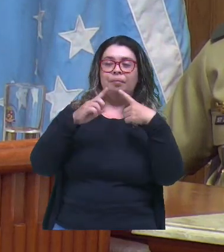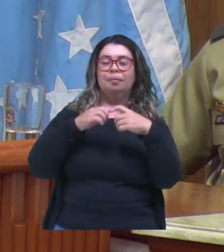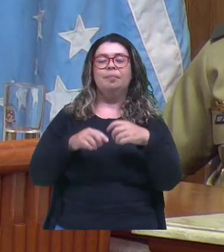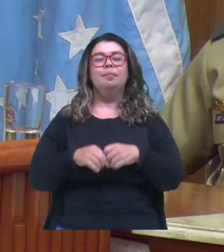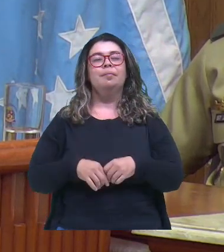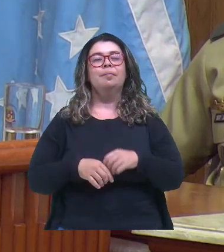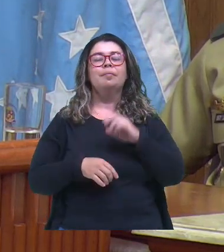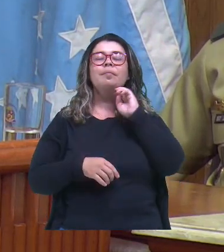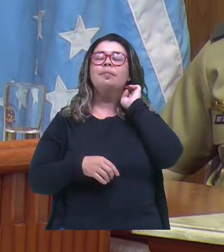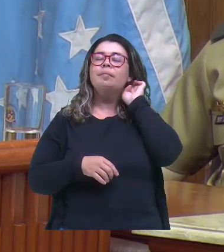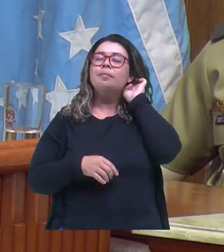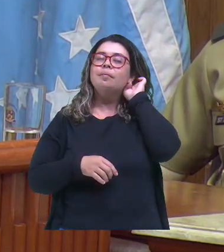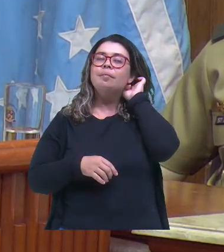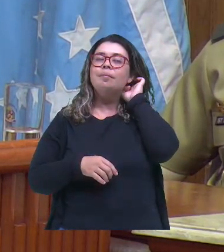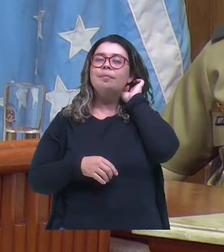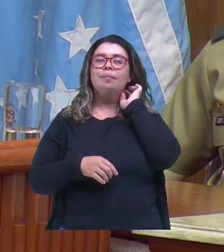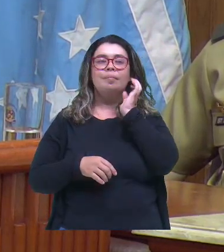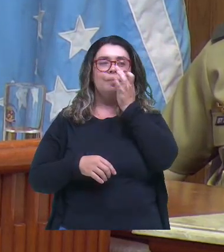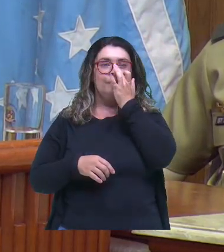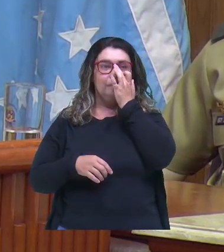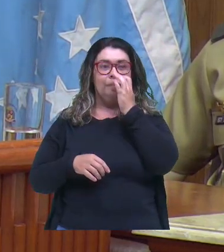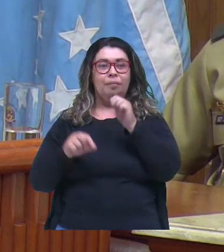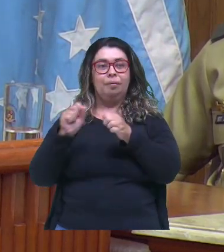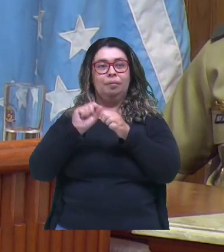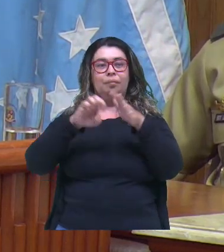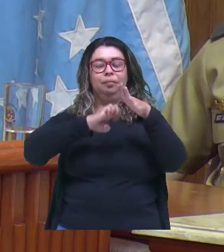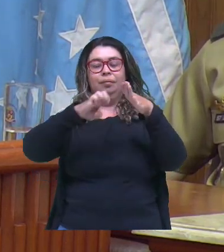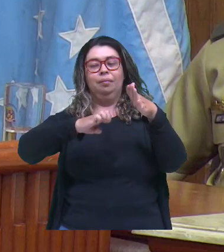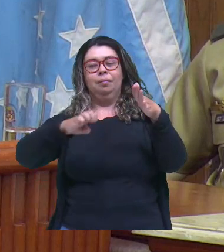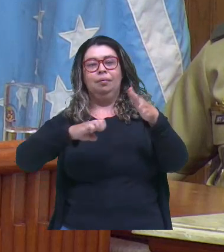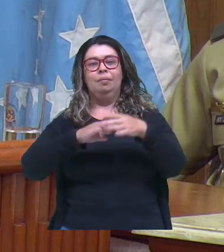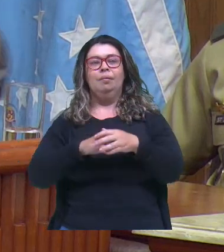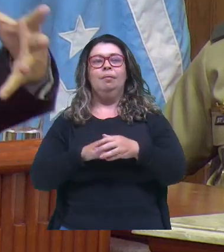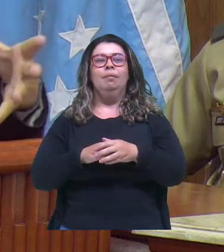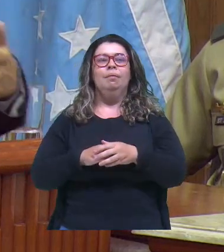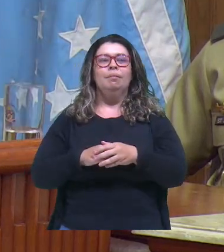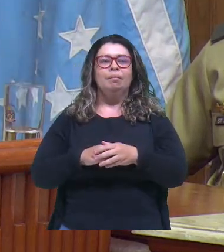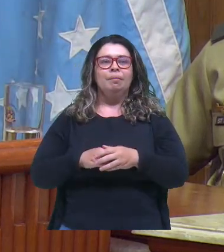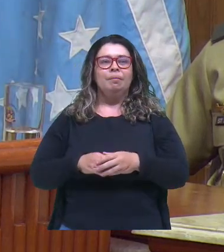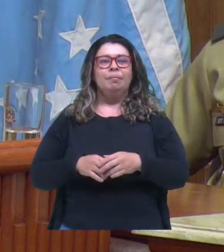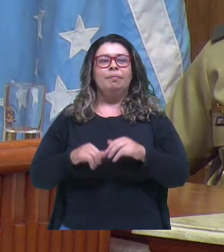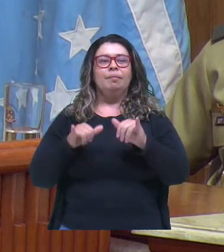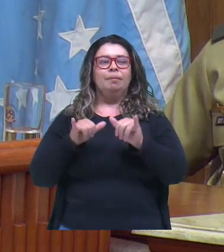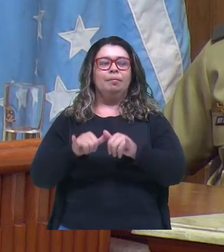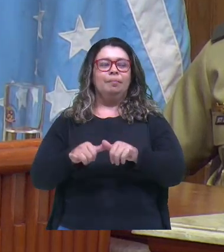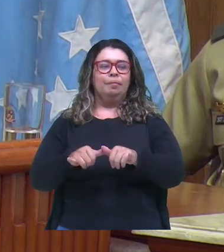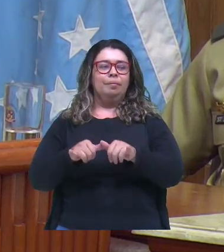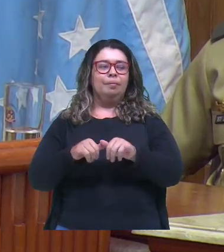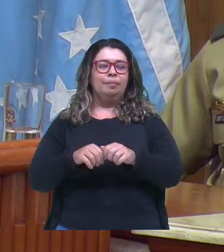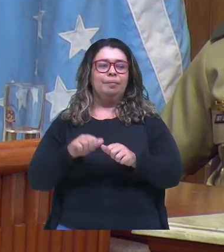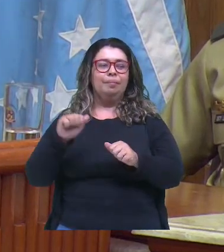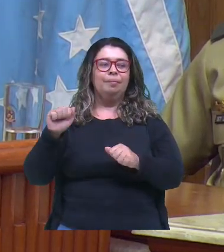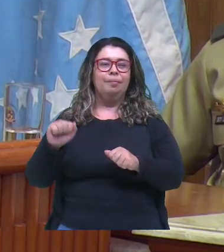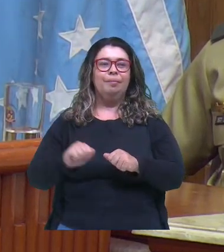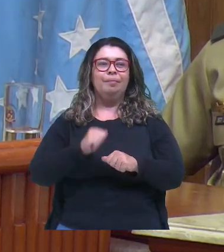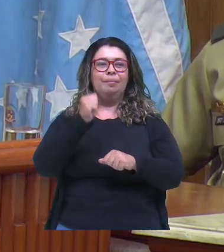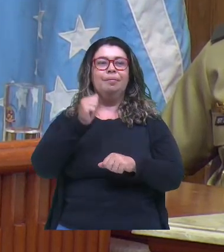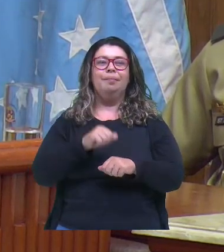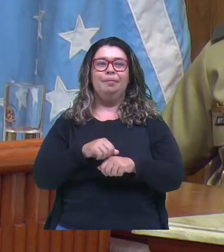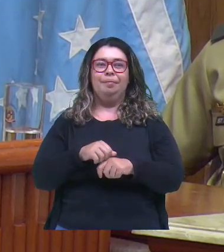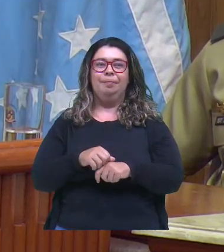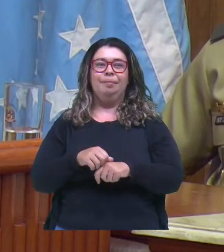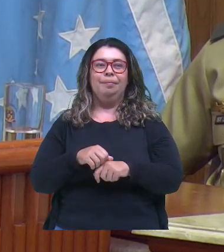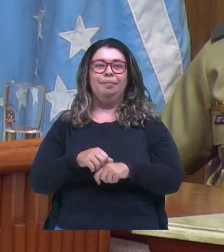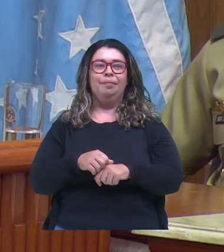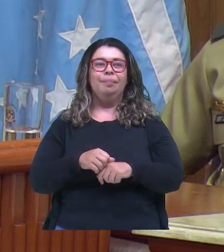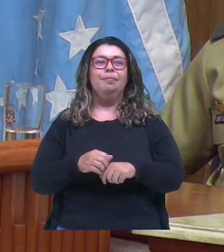comissões, fiz uma emenda para tornar ele ainda mais inclusivo, trazer outras categorias,